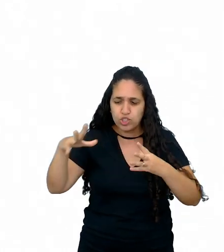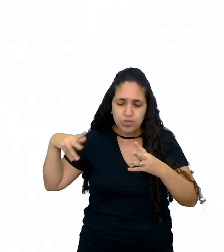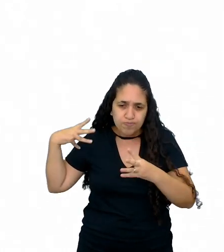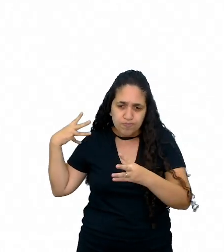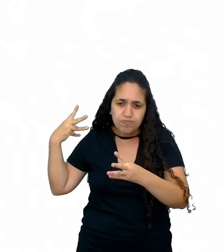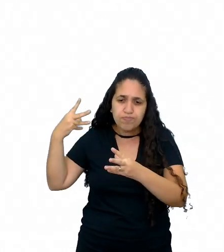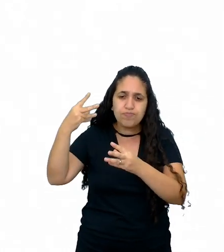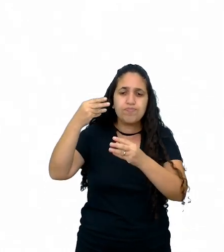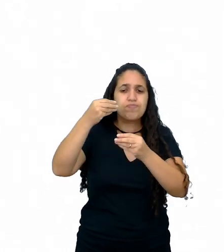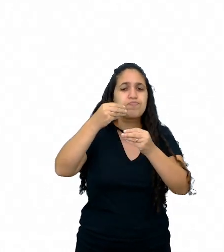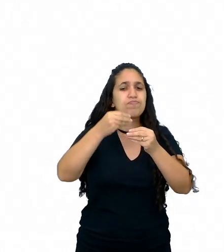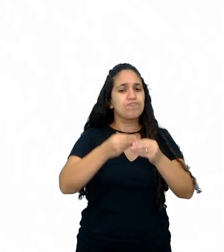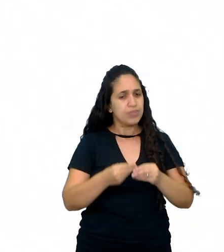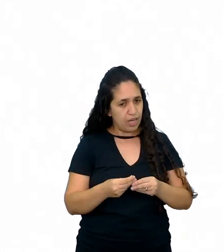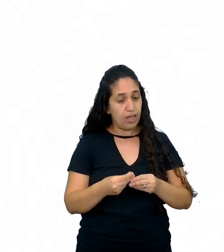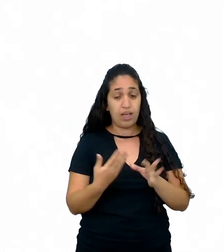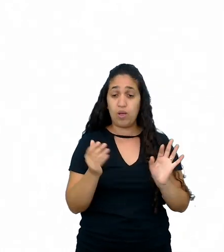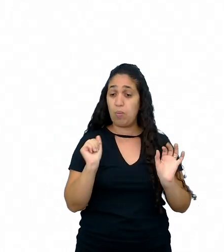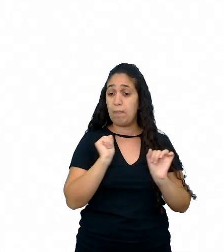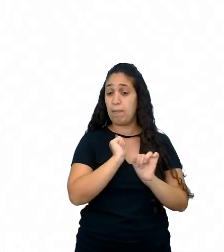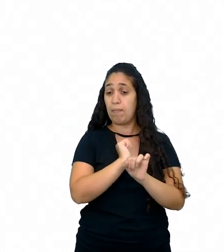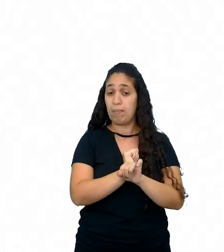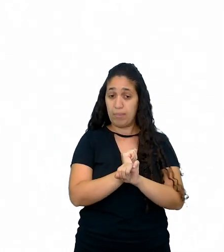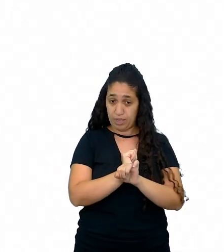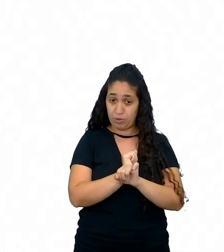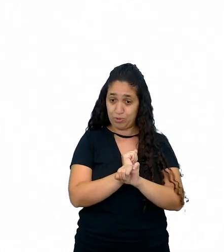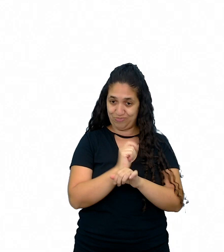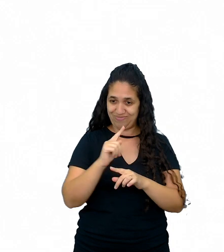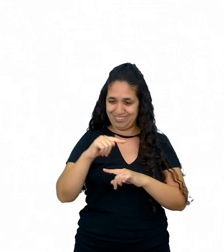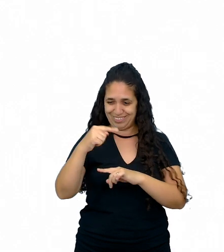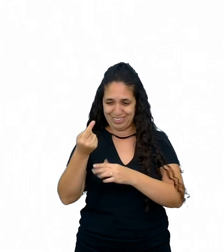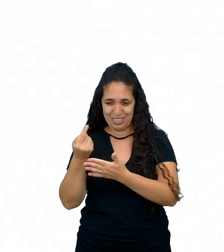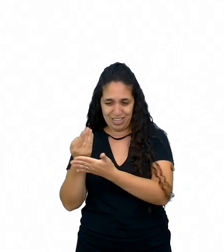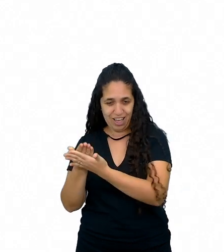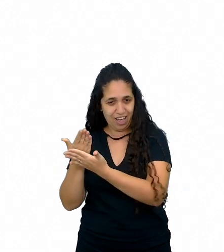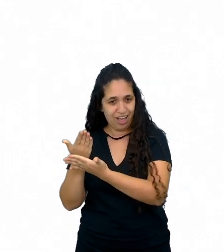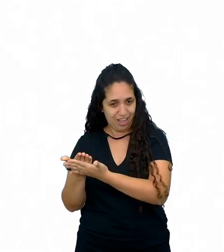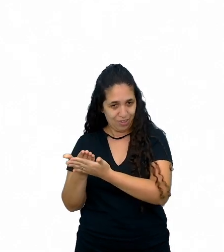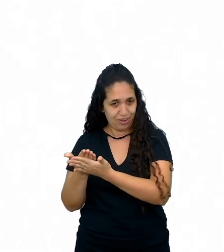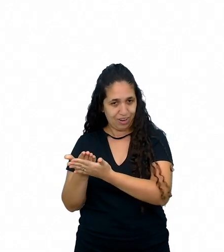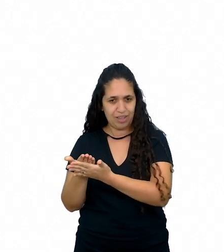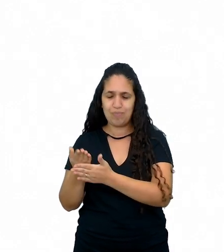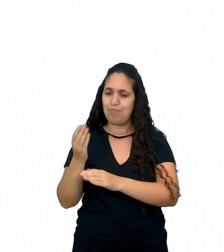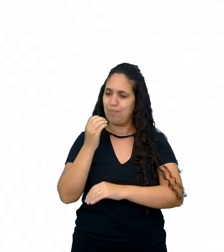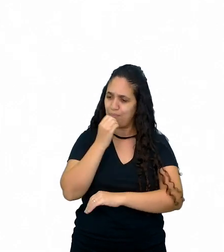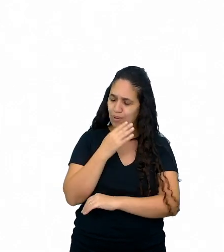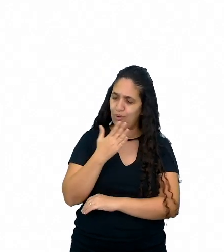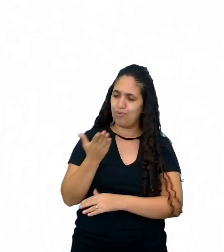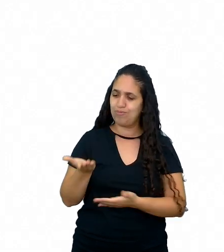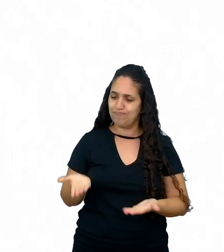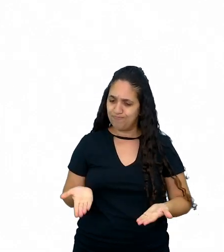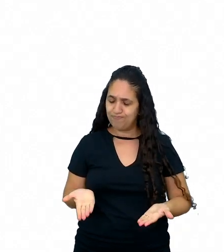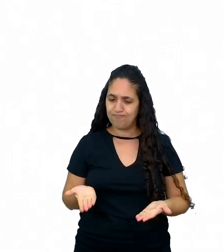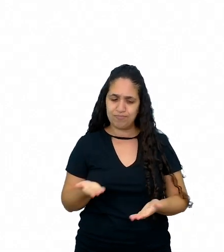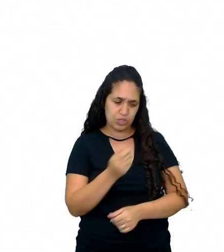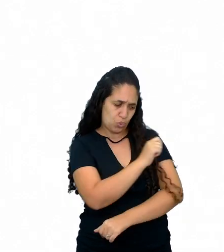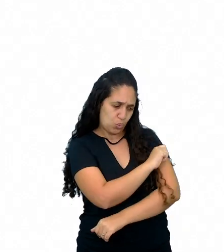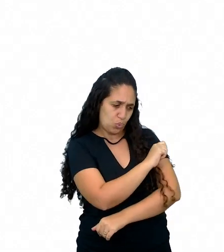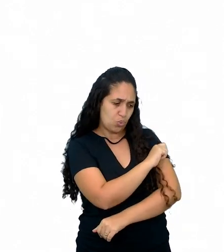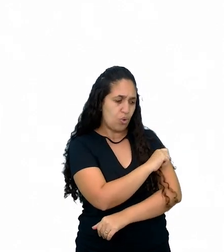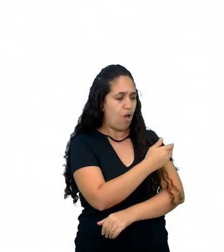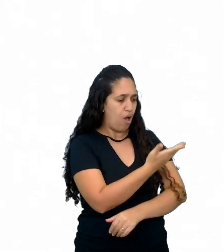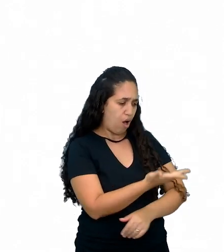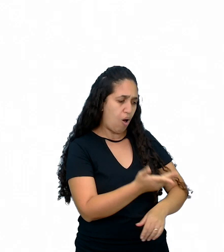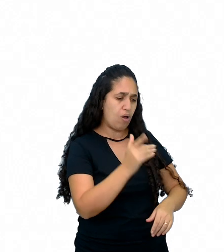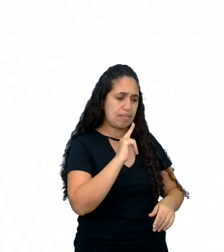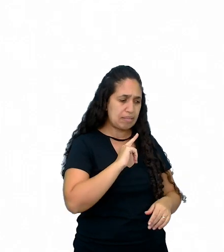é um momento que eu paro, né, que é o depois da aula, que eu paro e falo, bom, com os estudantes, temos